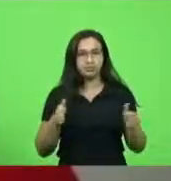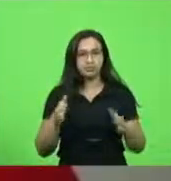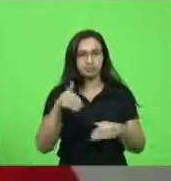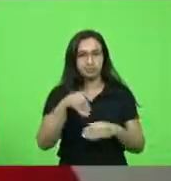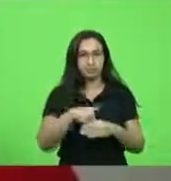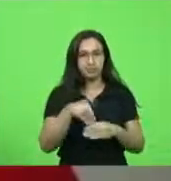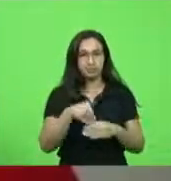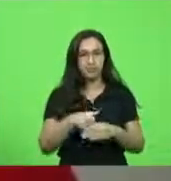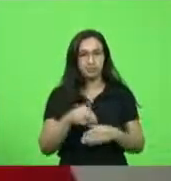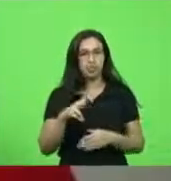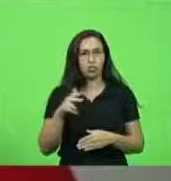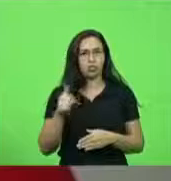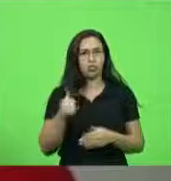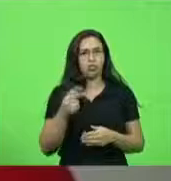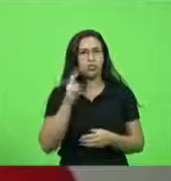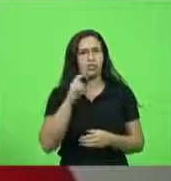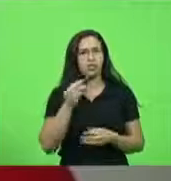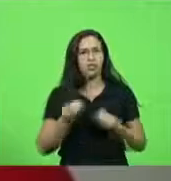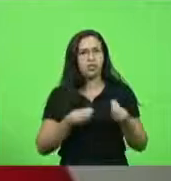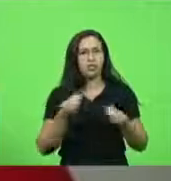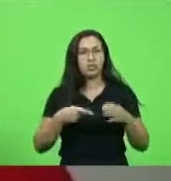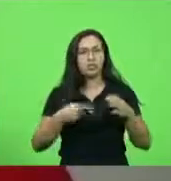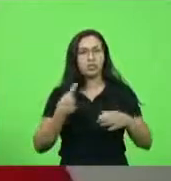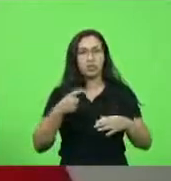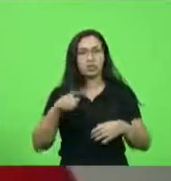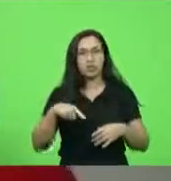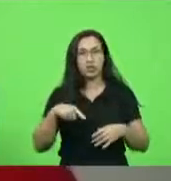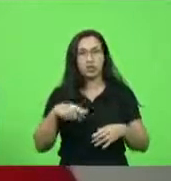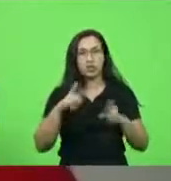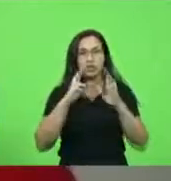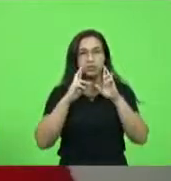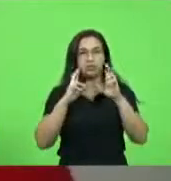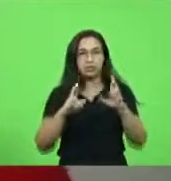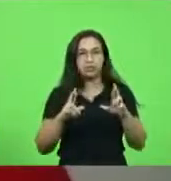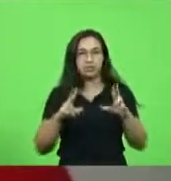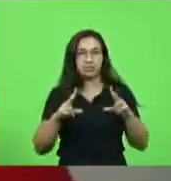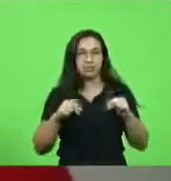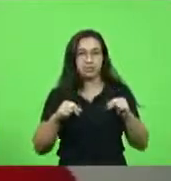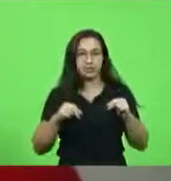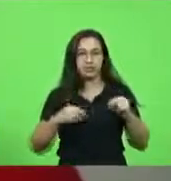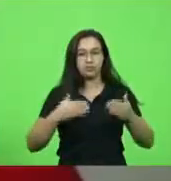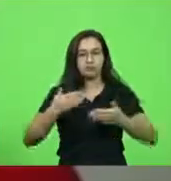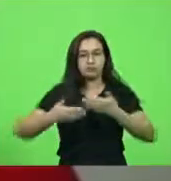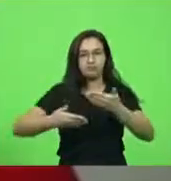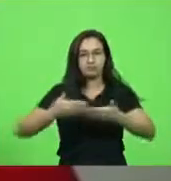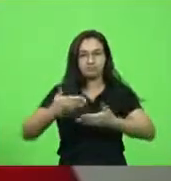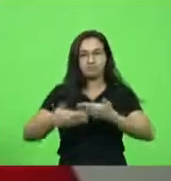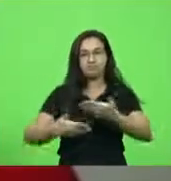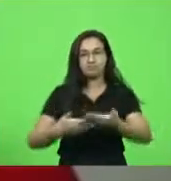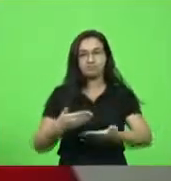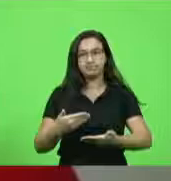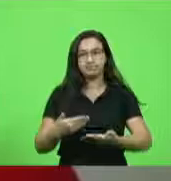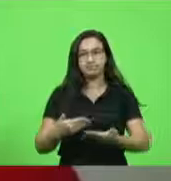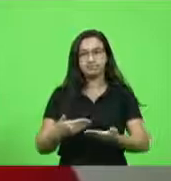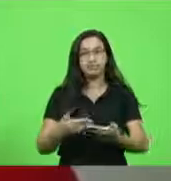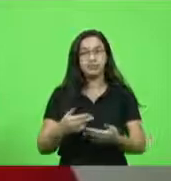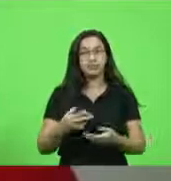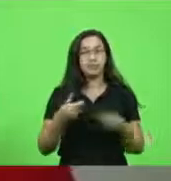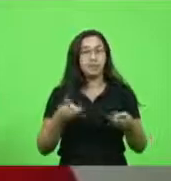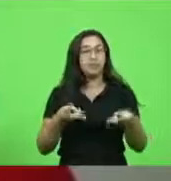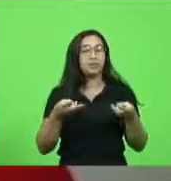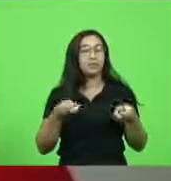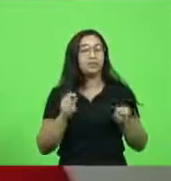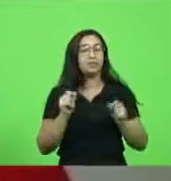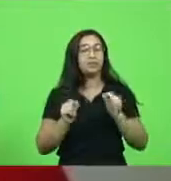casa. As comissões são respeitadas no mérito, na tramitação. E vejam por que eu